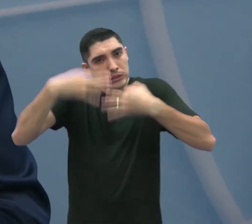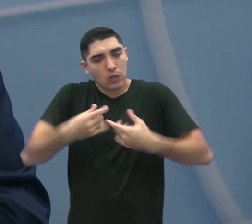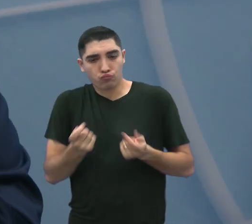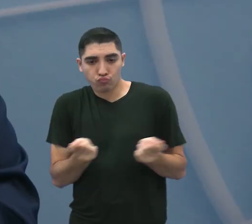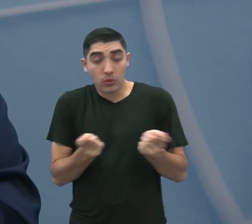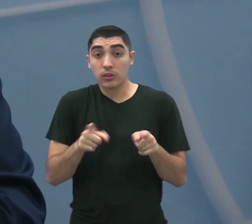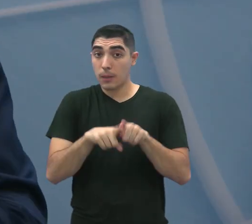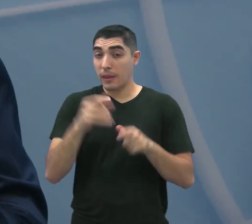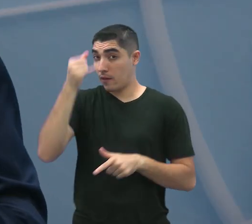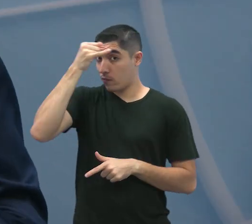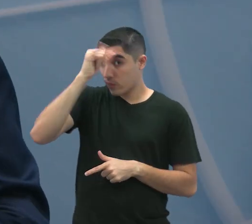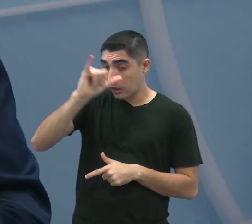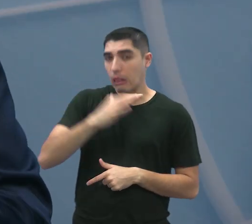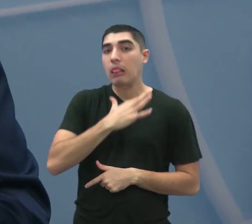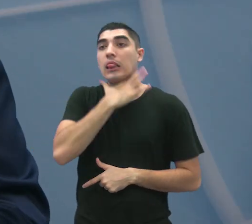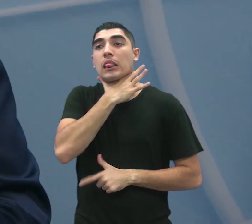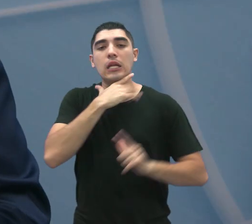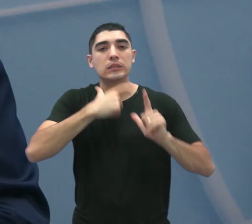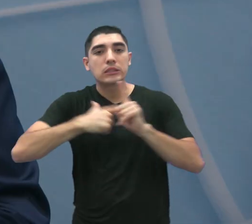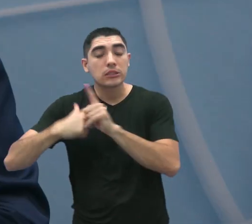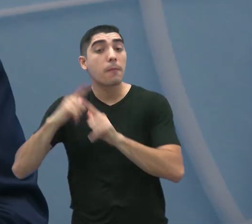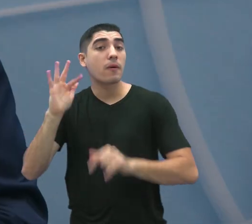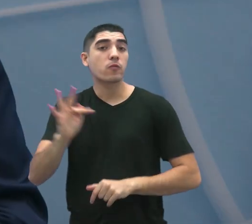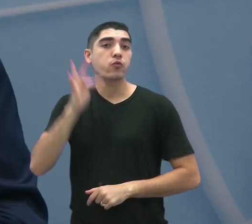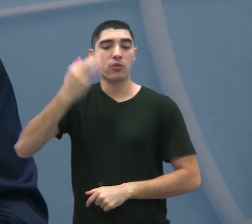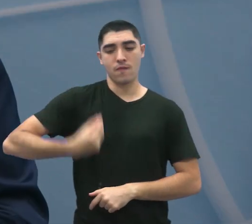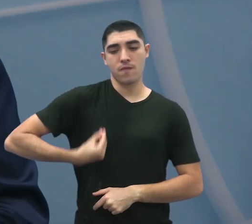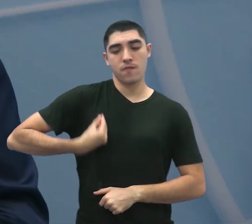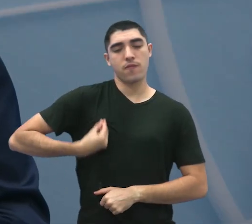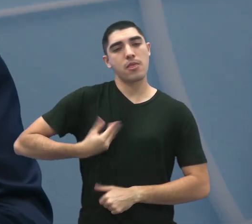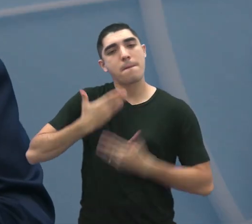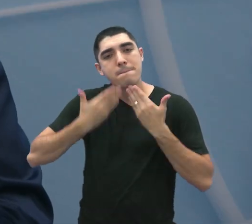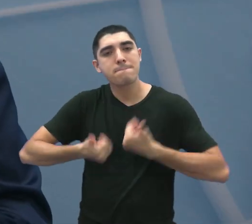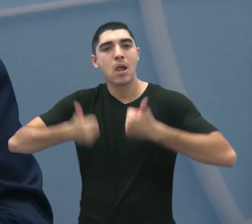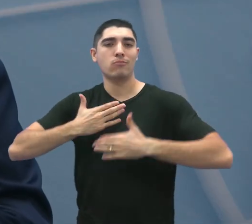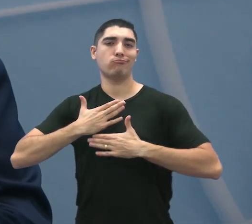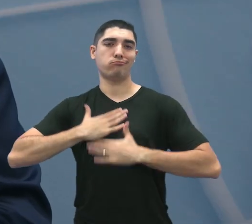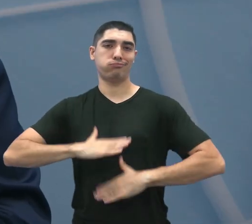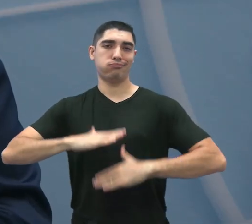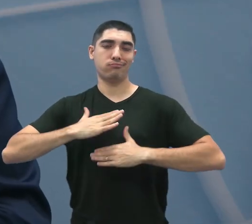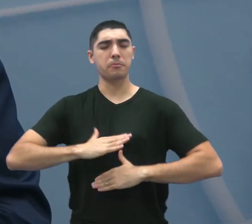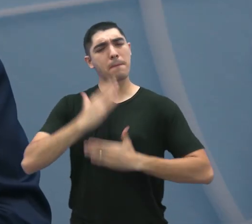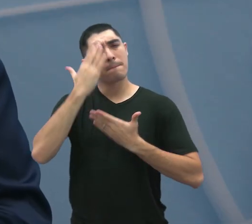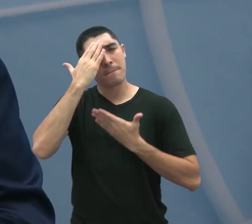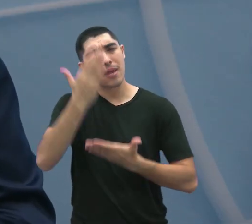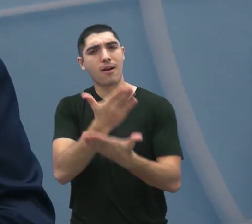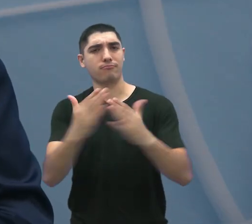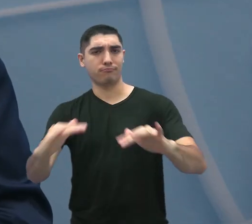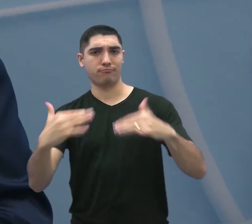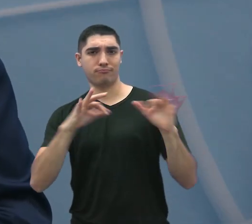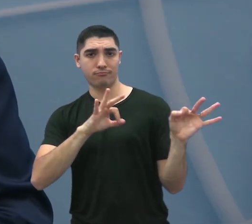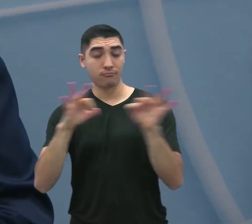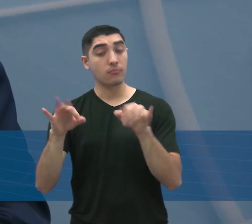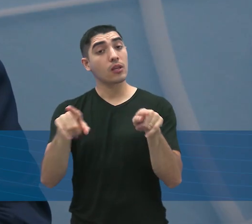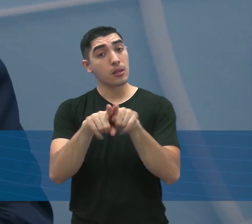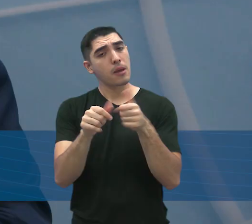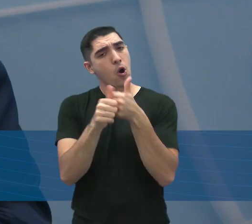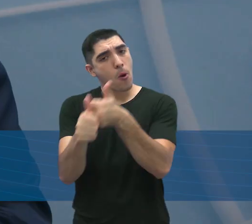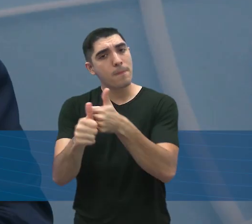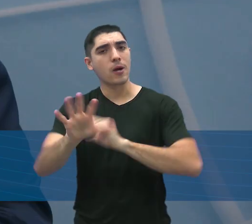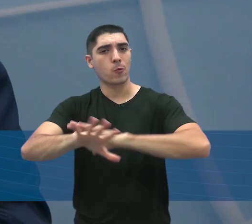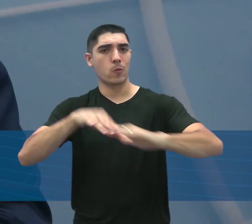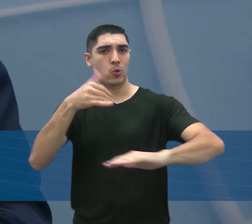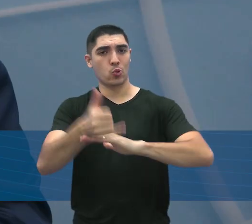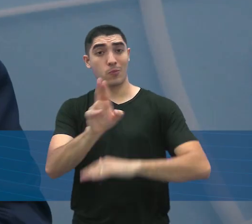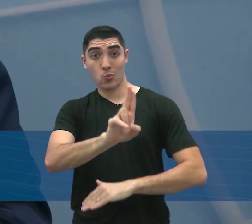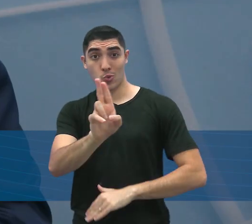conscientes, evitar dívidas e construir uma vida mais tranquila. Obrigado pela sua companhia. Nos acompanhe pelo